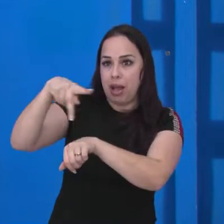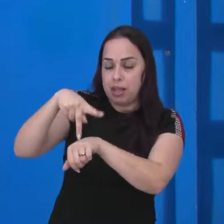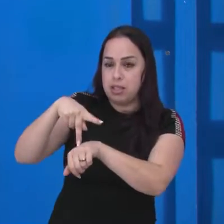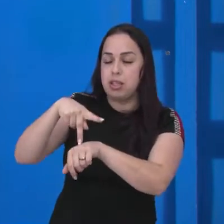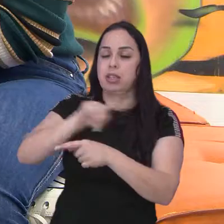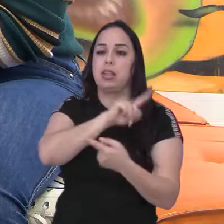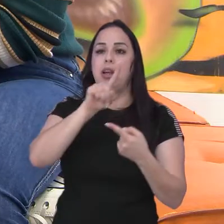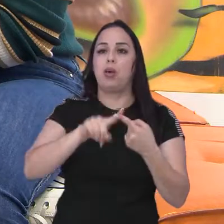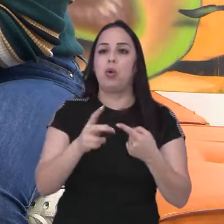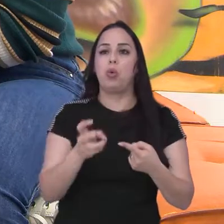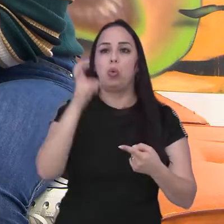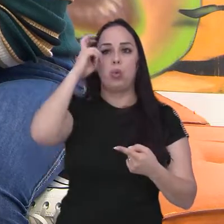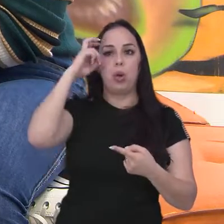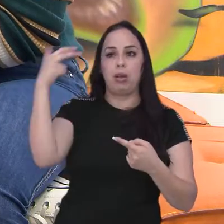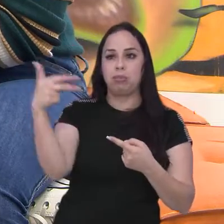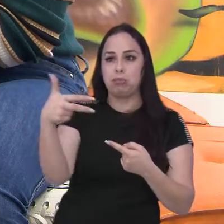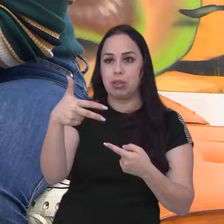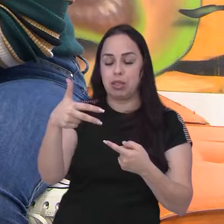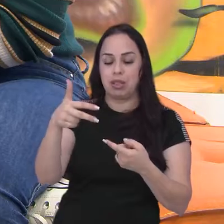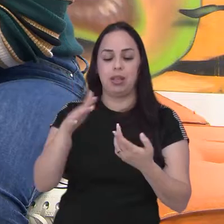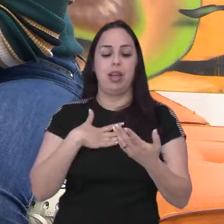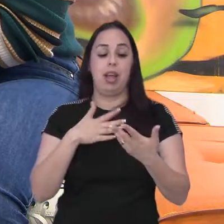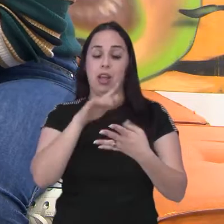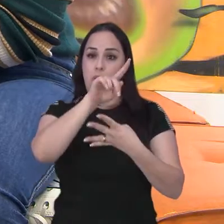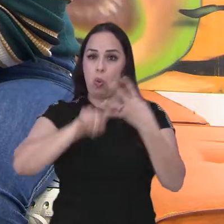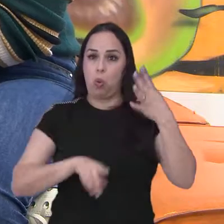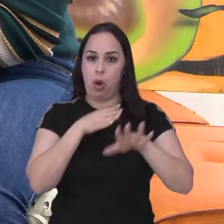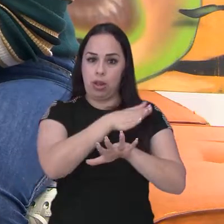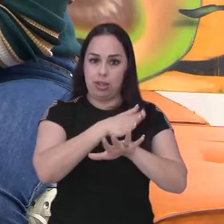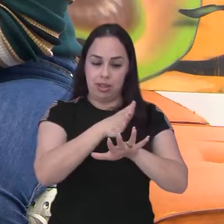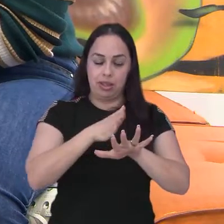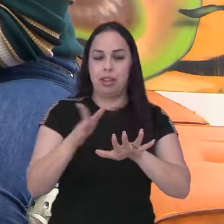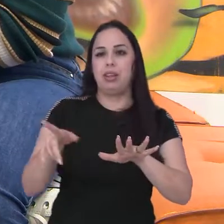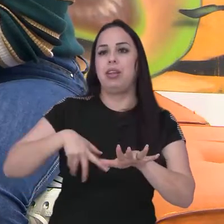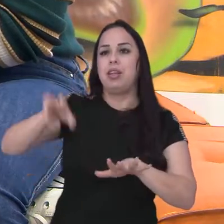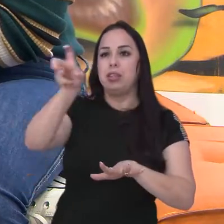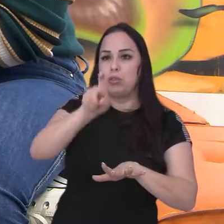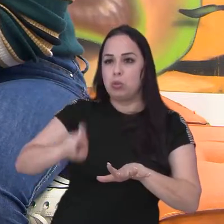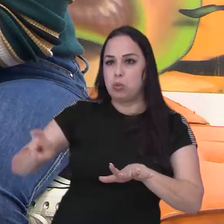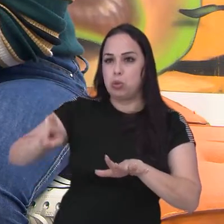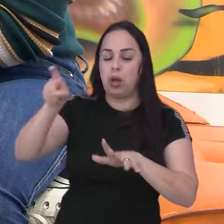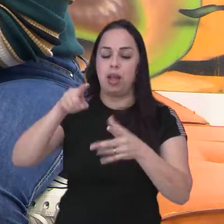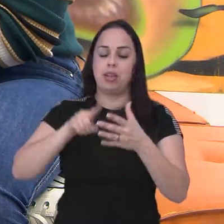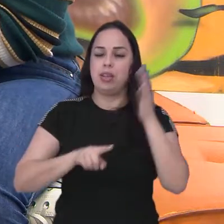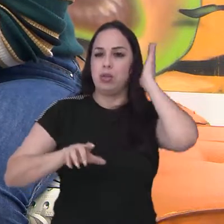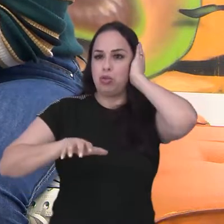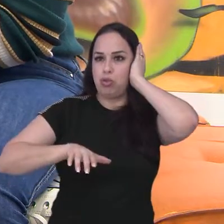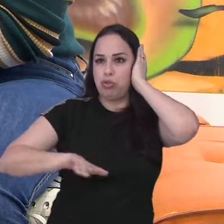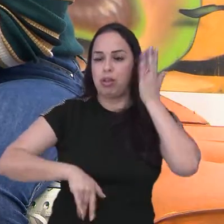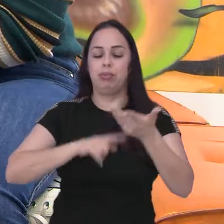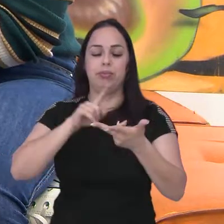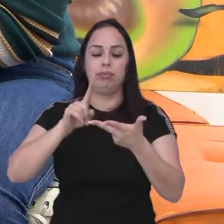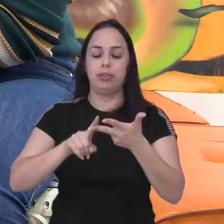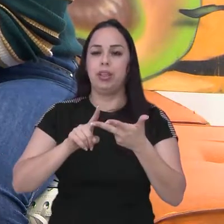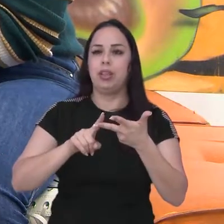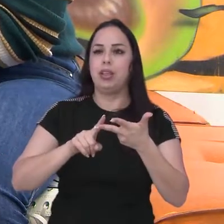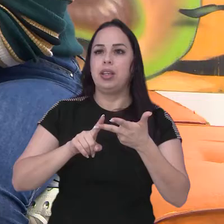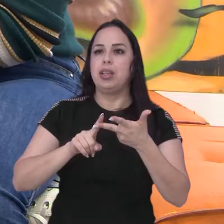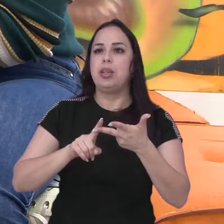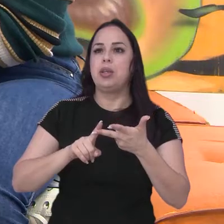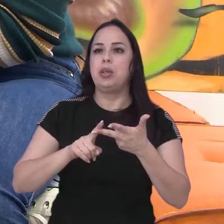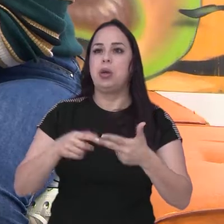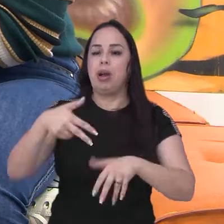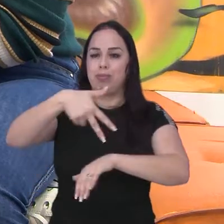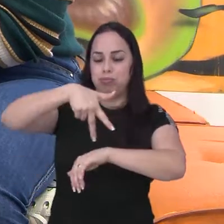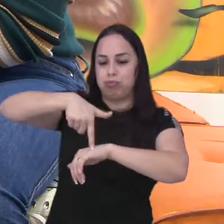cultura hip hop nos seus 4 elementos iniciais, que é o break, o grafite, o MC e o DJ, tecnicamente a dança, a música e a arte.